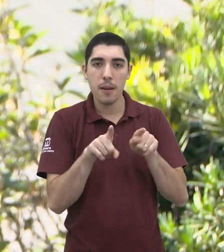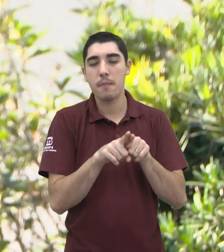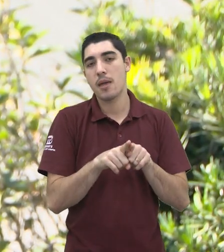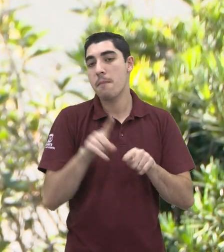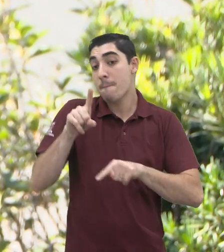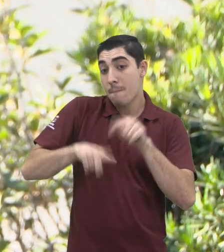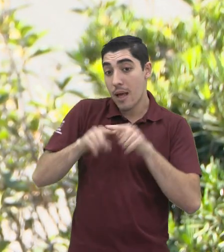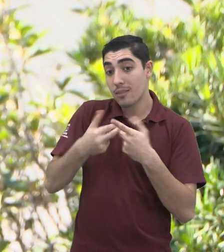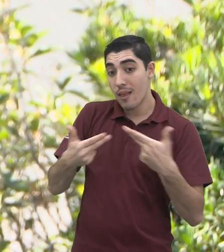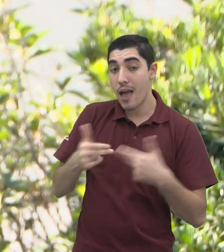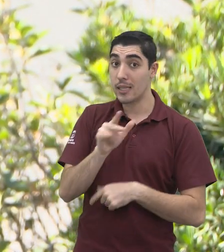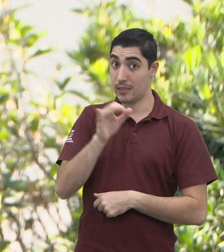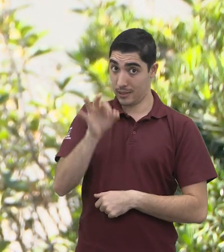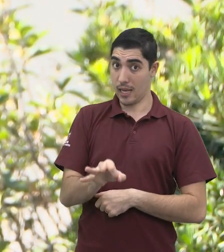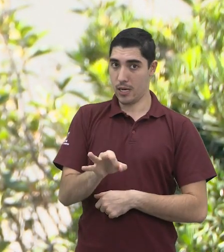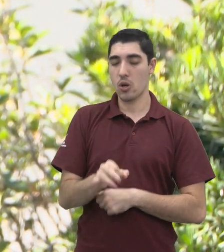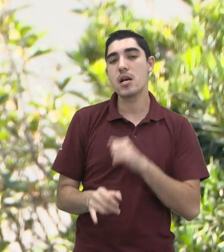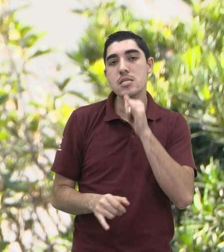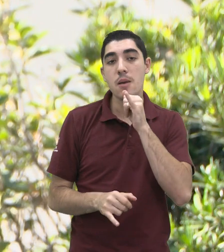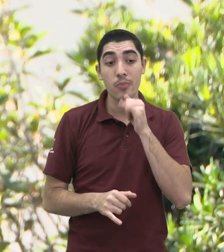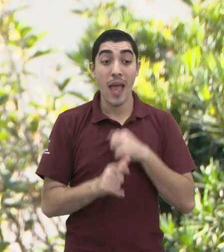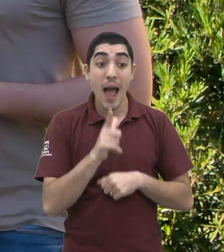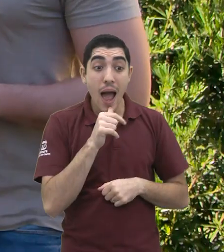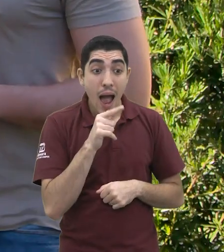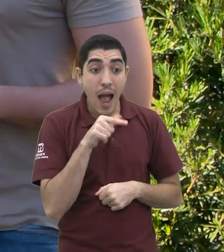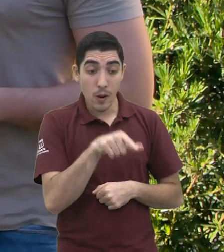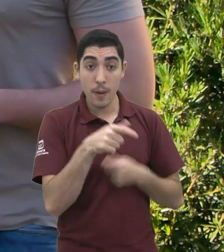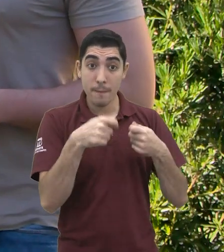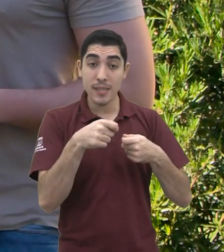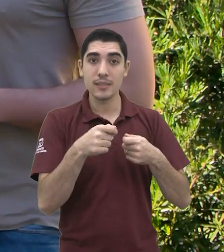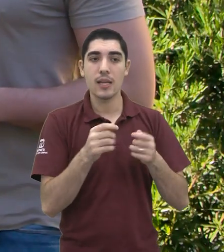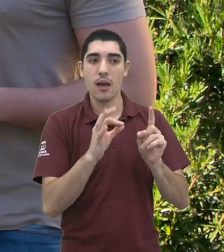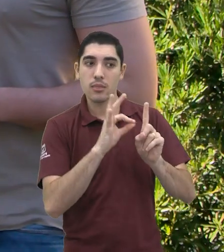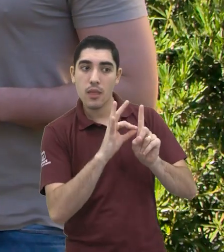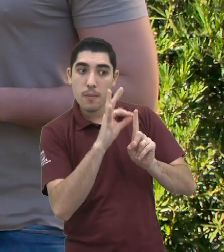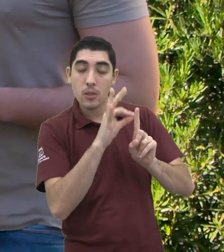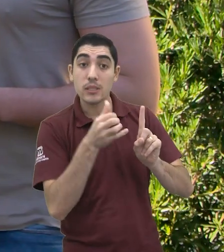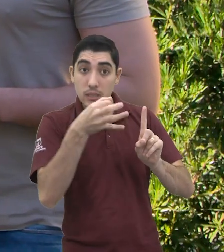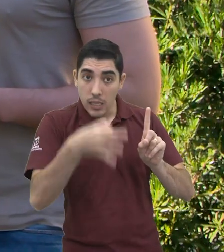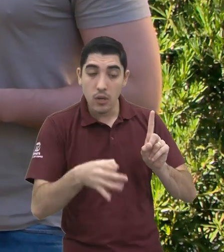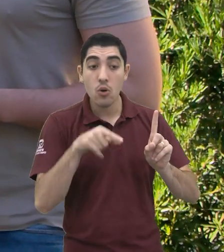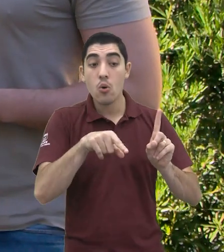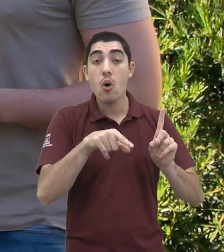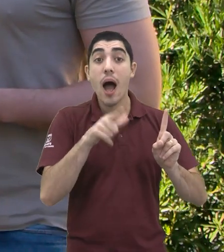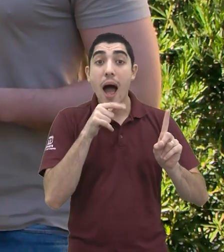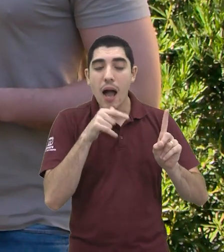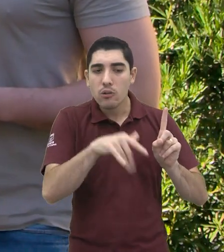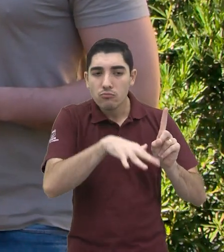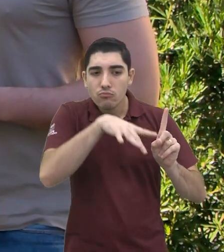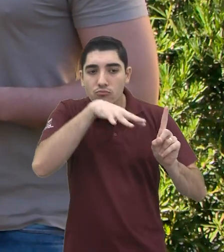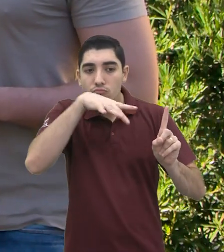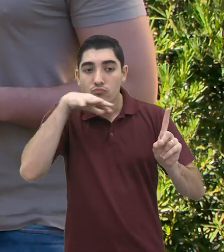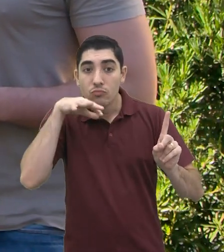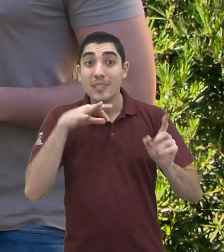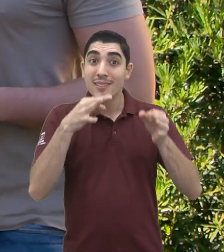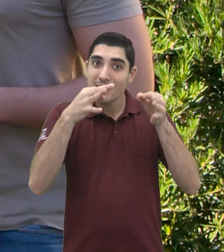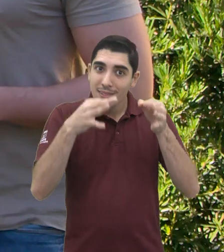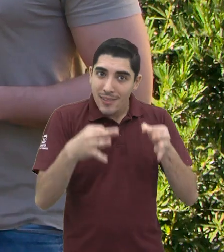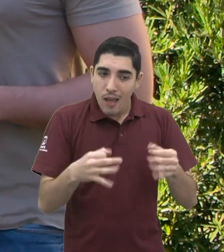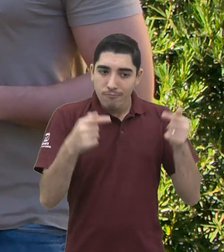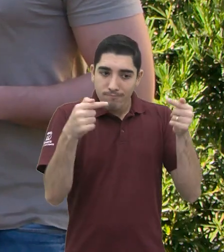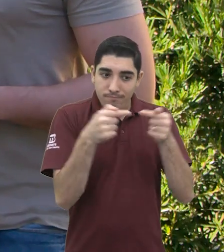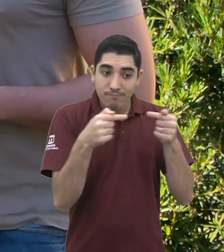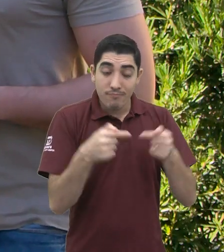as ferramentas certas. Vou dar um exemplo para você bem básico. A água tem que estar numa temperatura correta, o cheiro da água, o aroma da água tem que estar numa